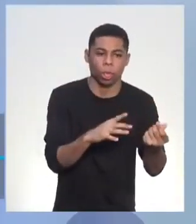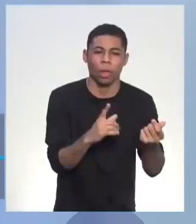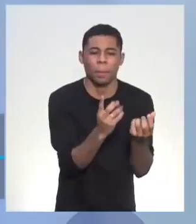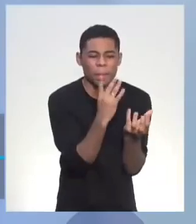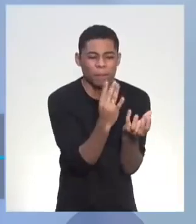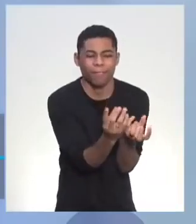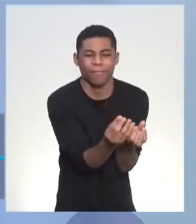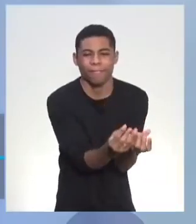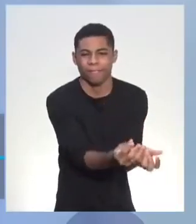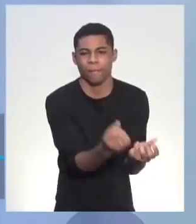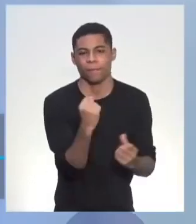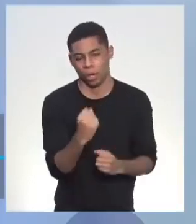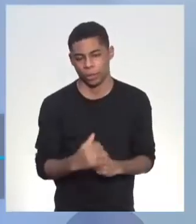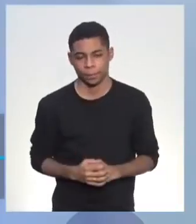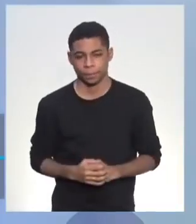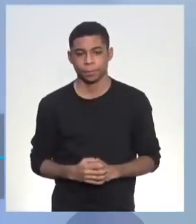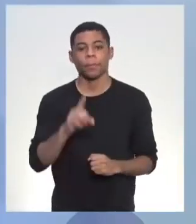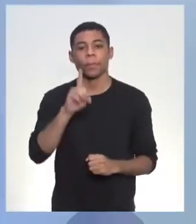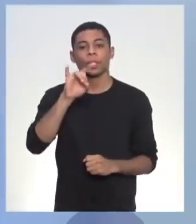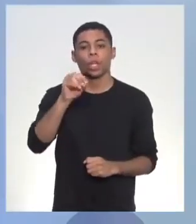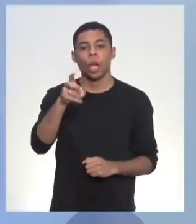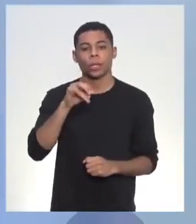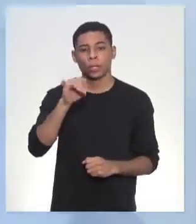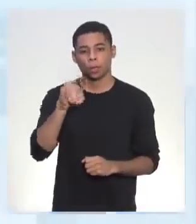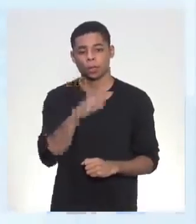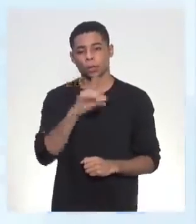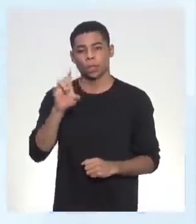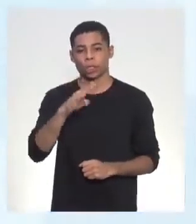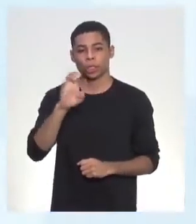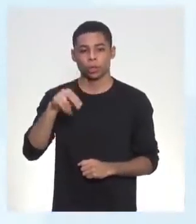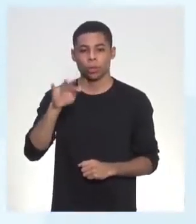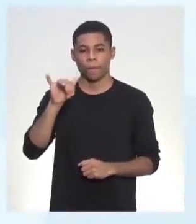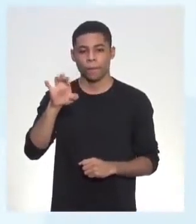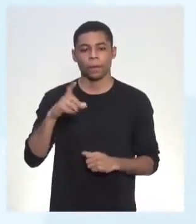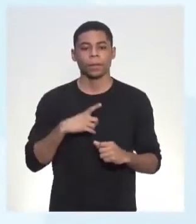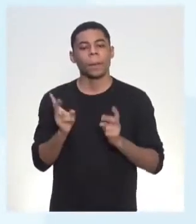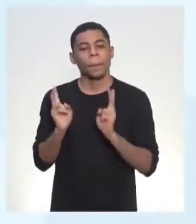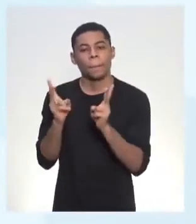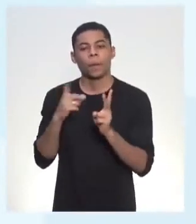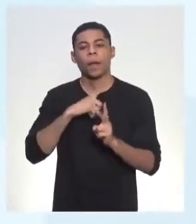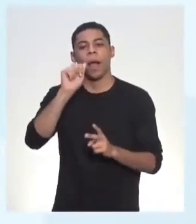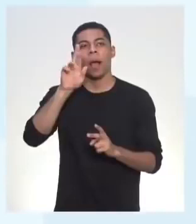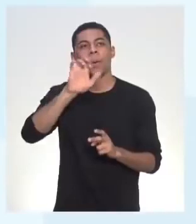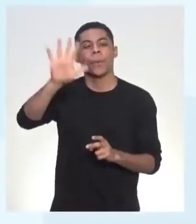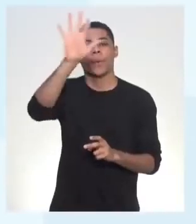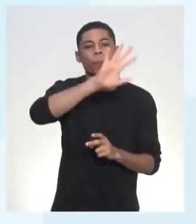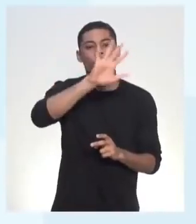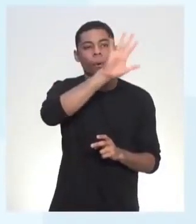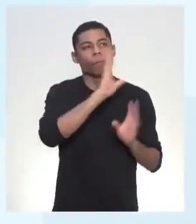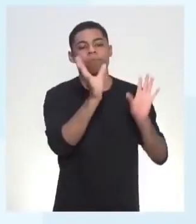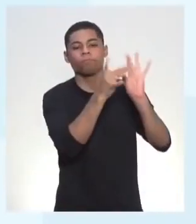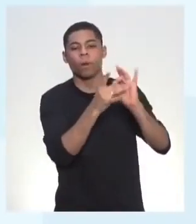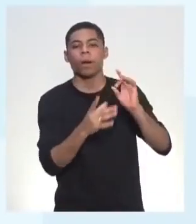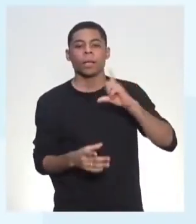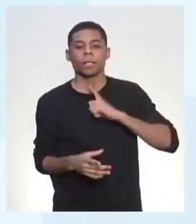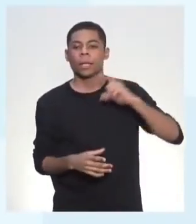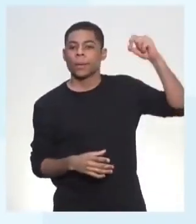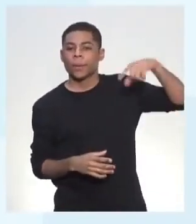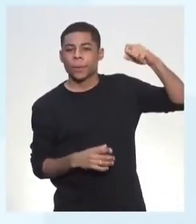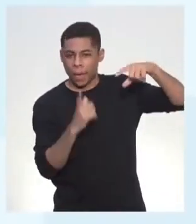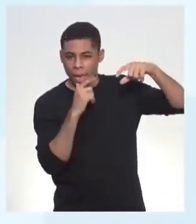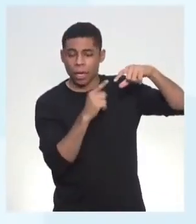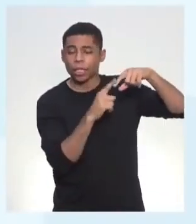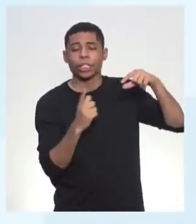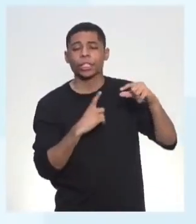vegetal. Aí o dióxido de enxofre e o nitrogênio, presentes na atmosfera, em contato com as gotas de água suspensa no ar,